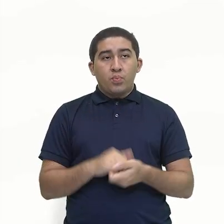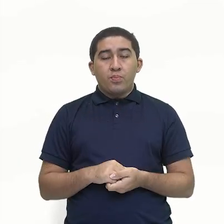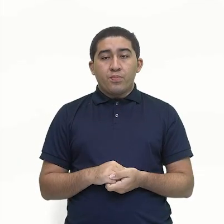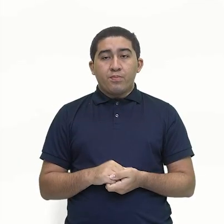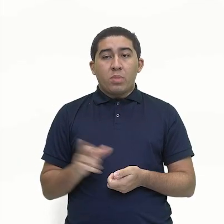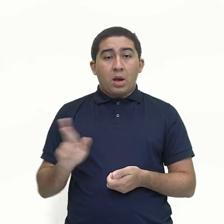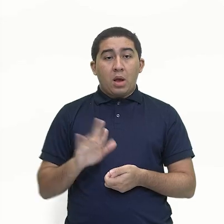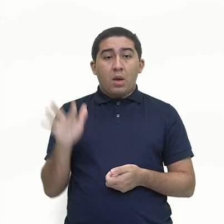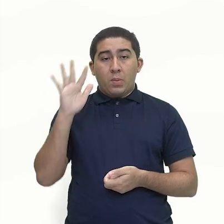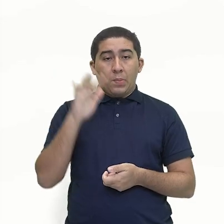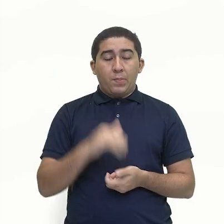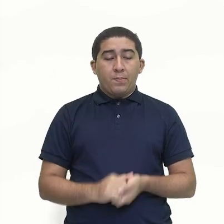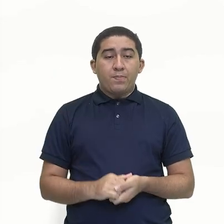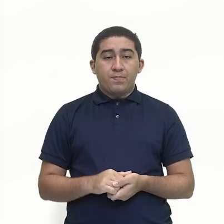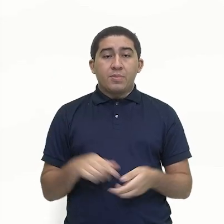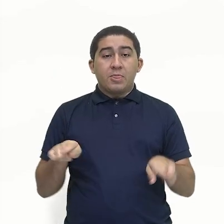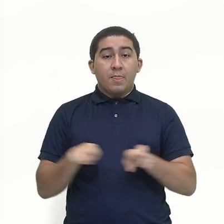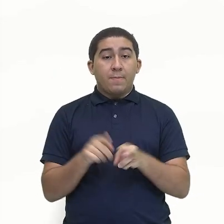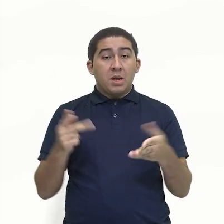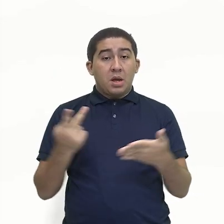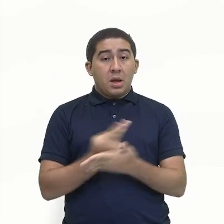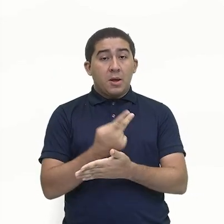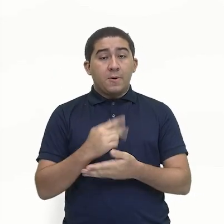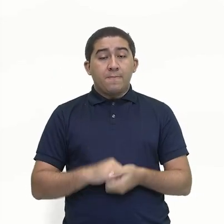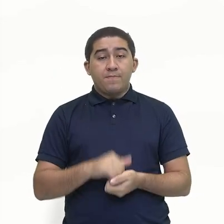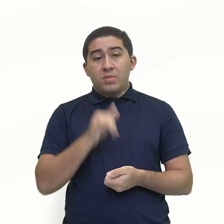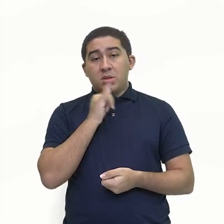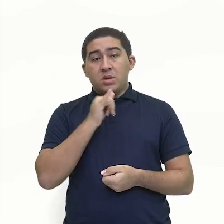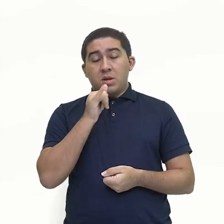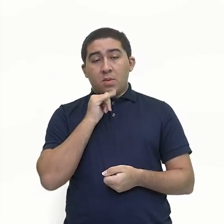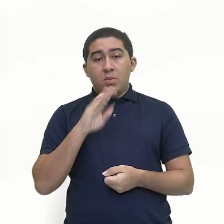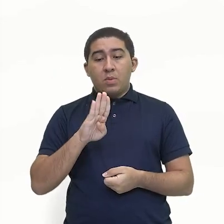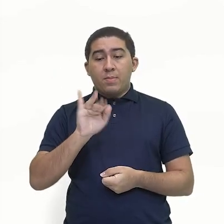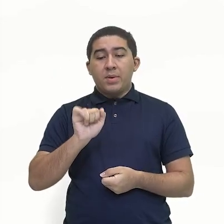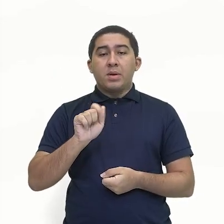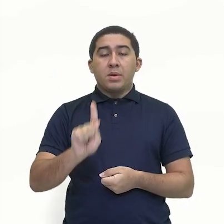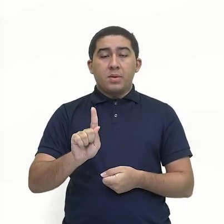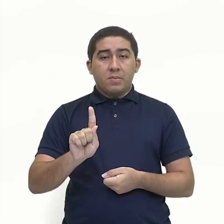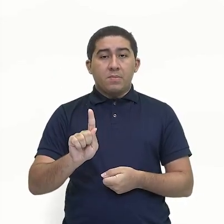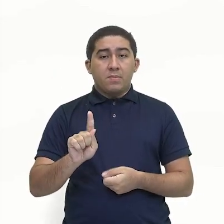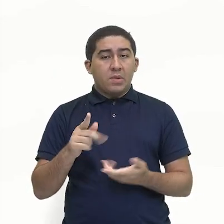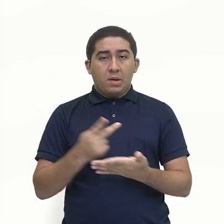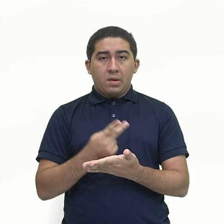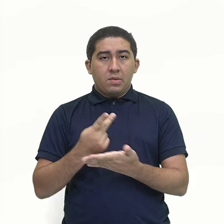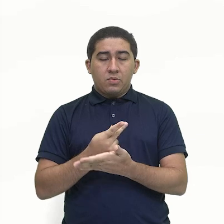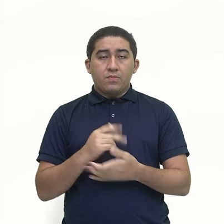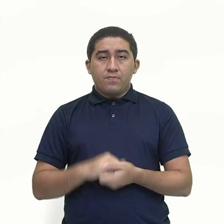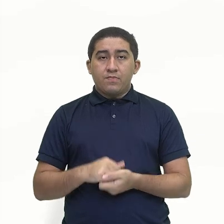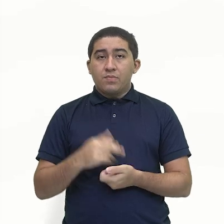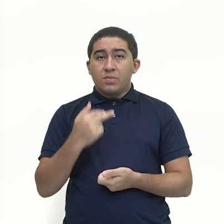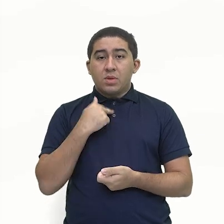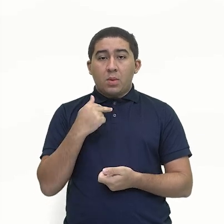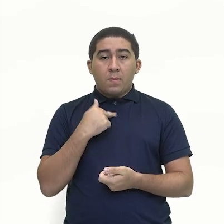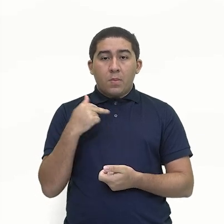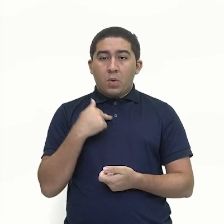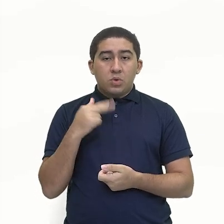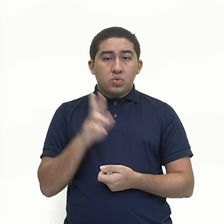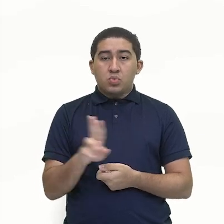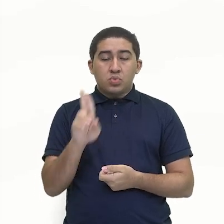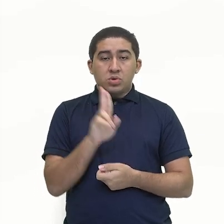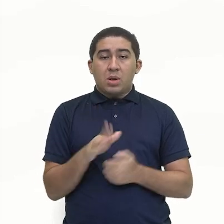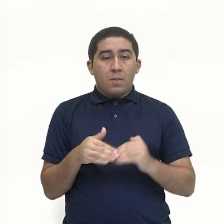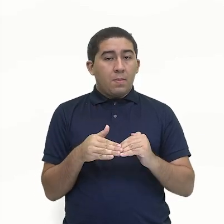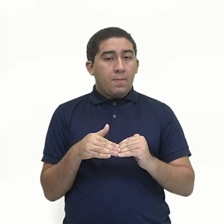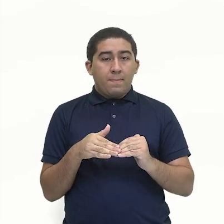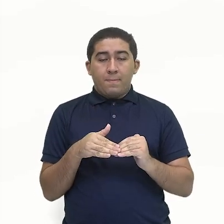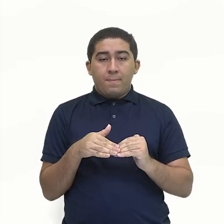caro. Agora, o que não está correto, ó, adjetivo de uma sílaba só. Big. Eu não devo utilizar o more,